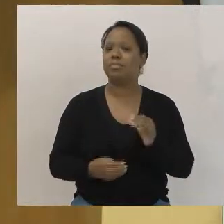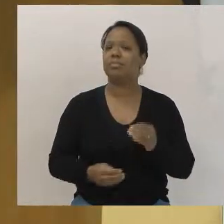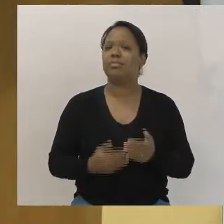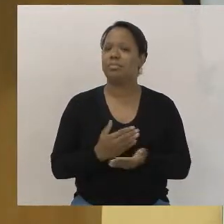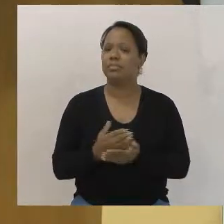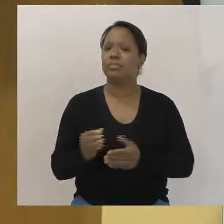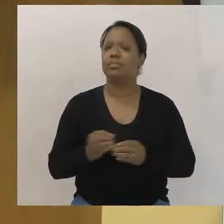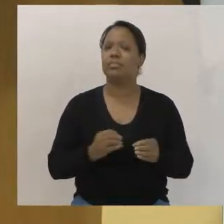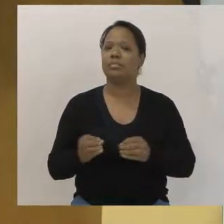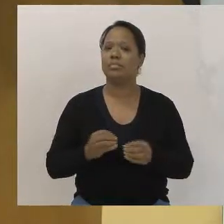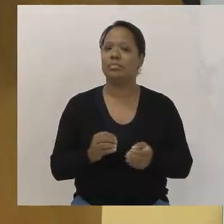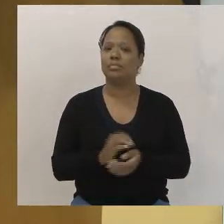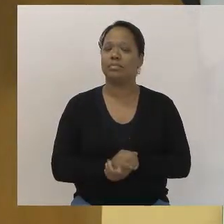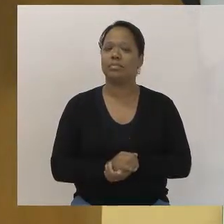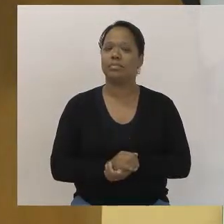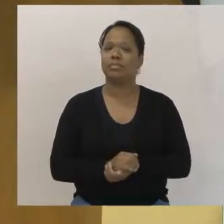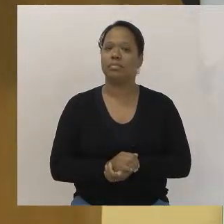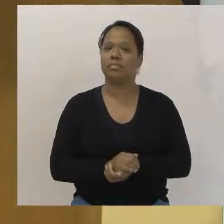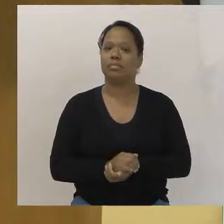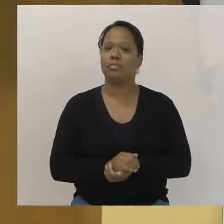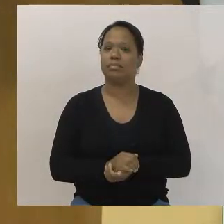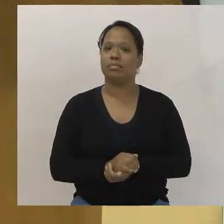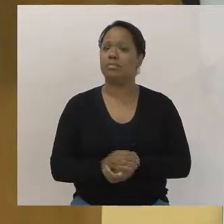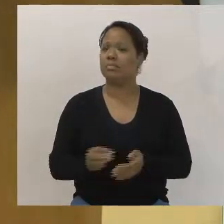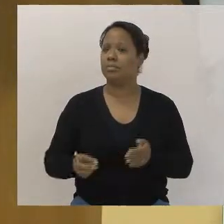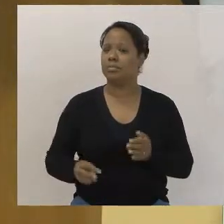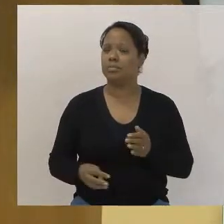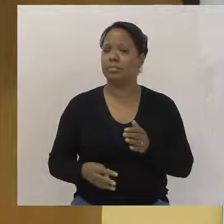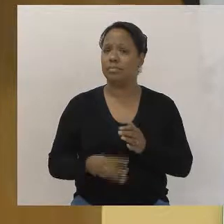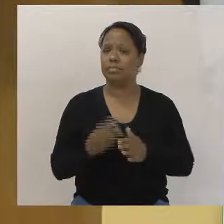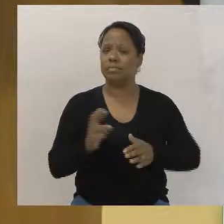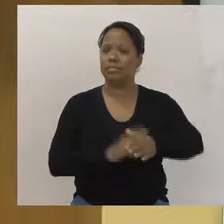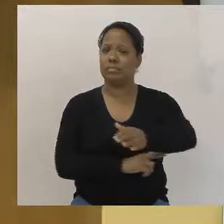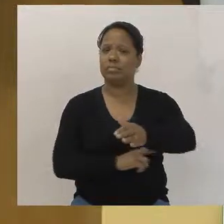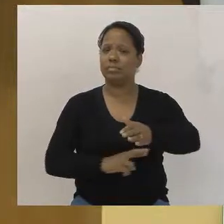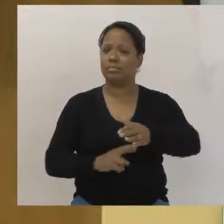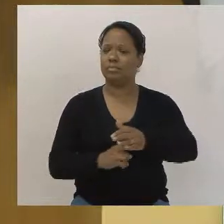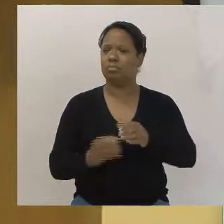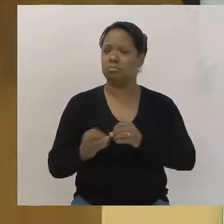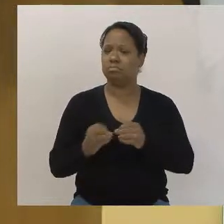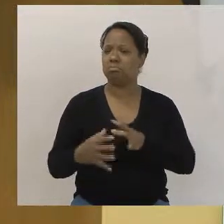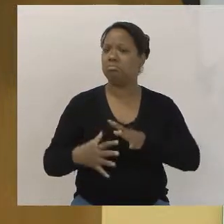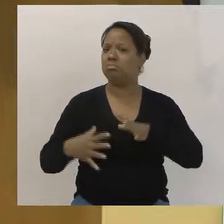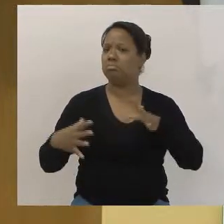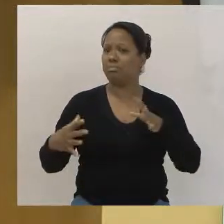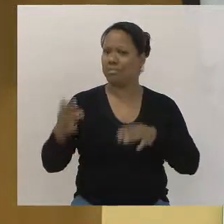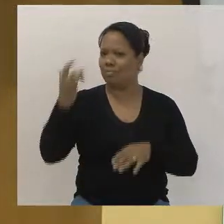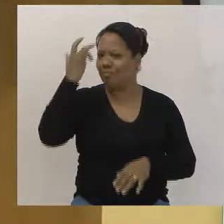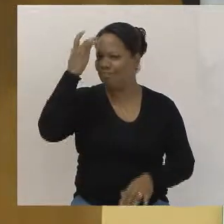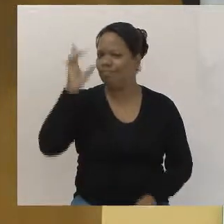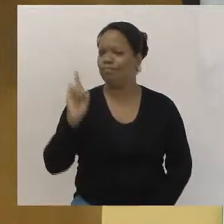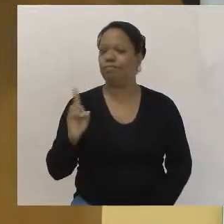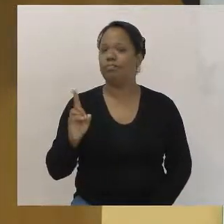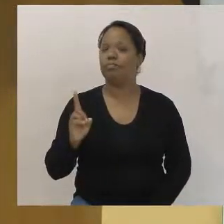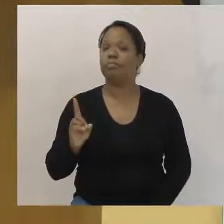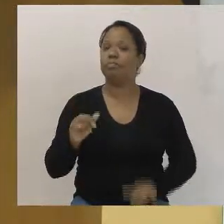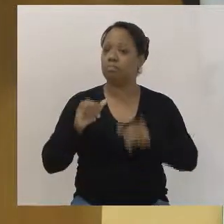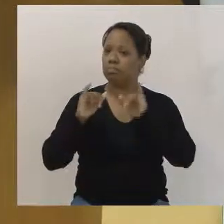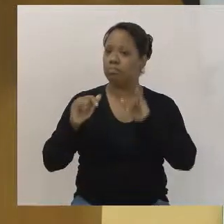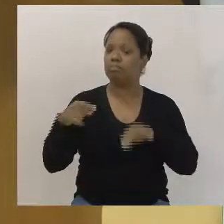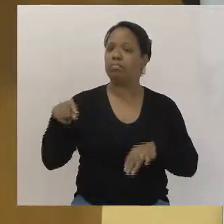fazer uma obra de vulto como é a terceira ponte deixo aqui para o governo